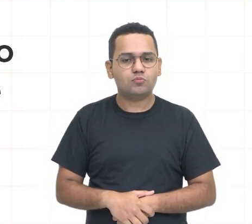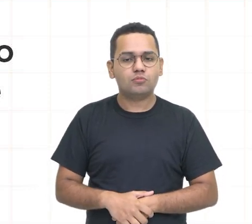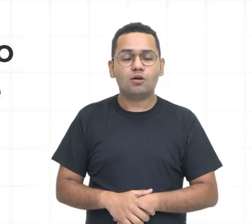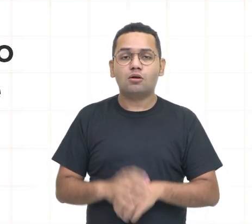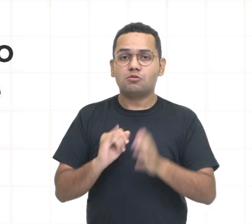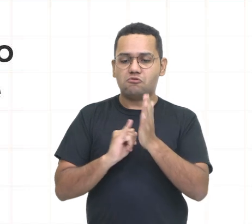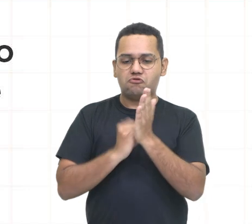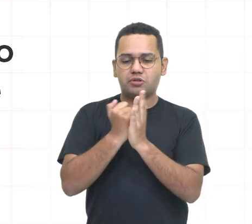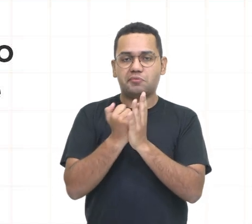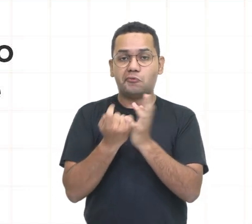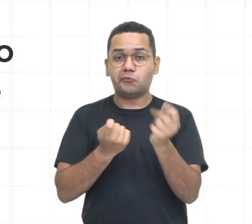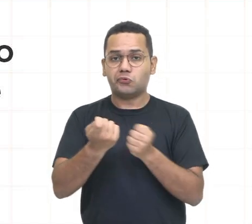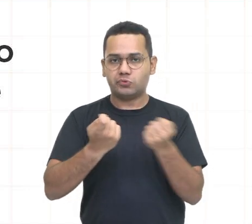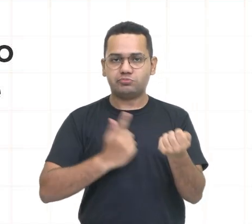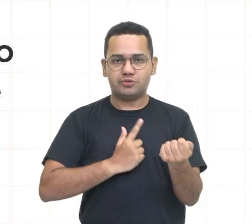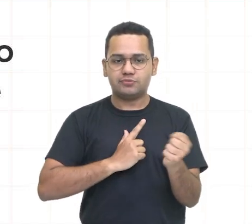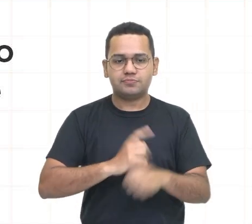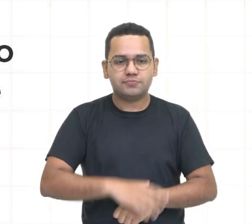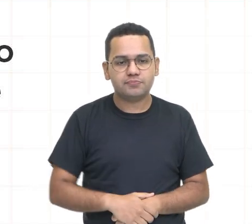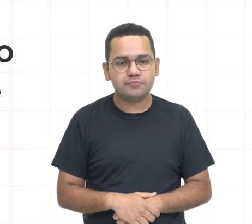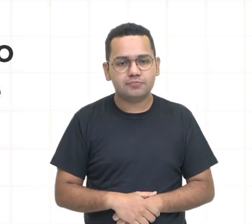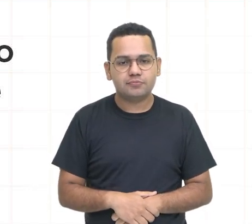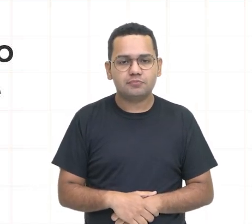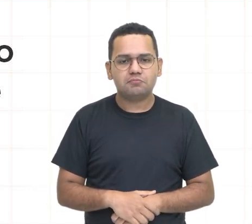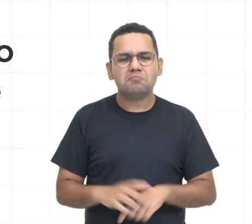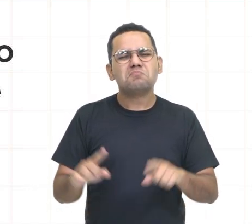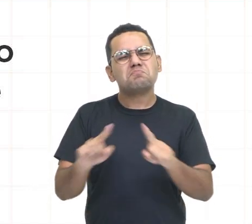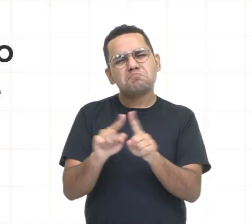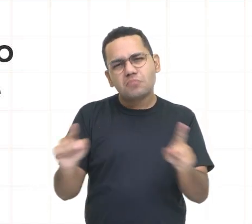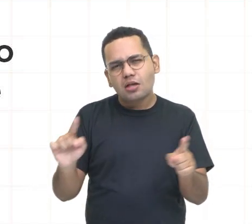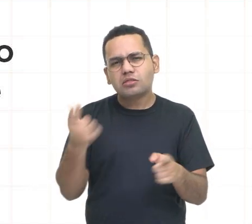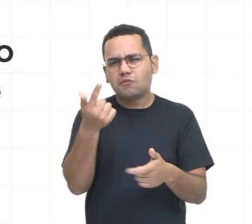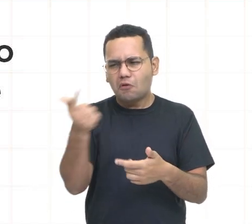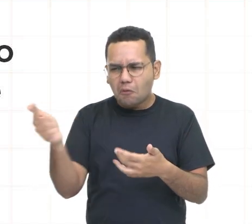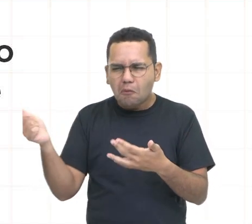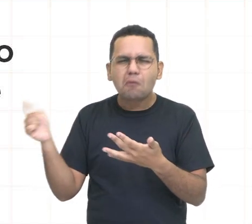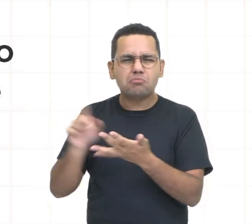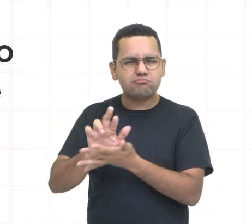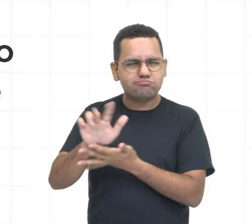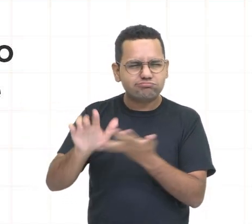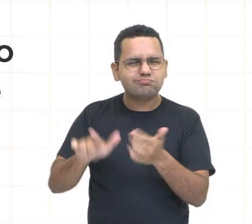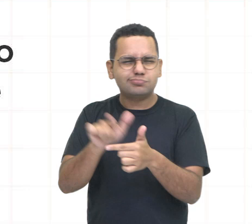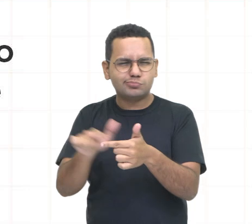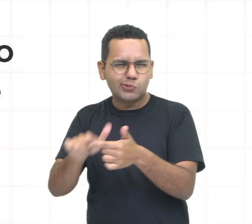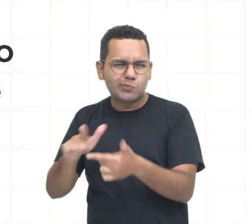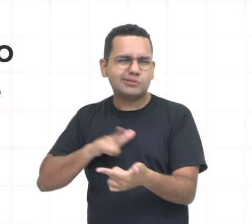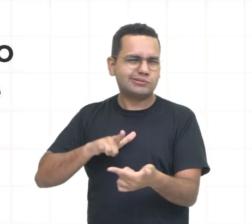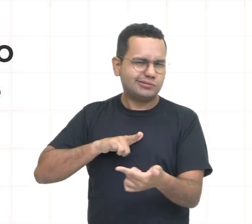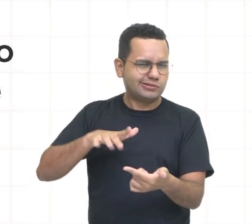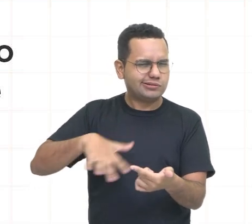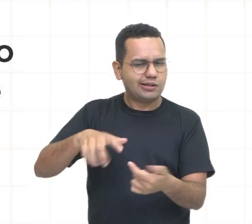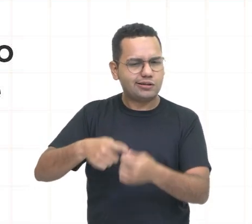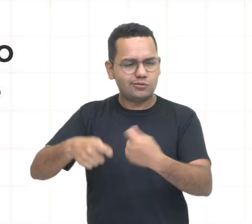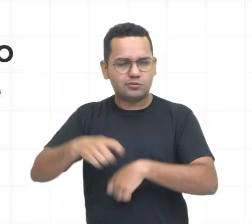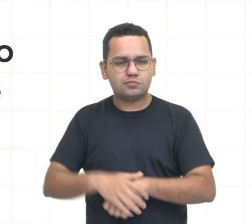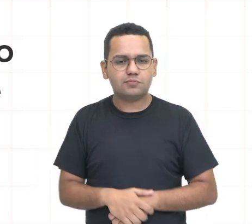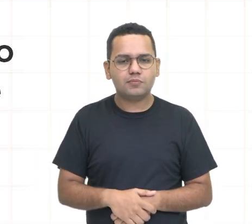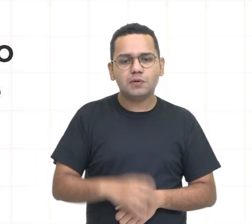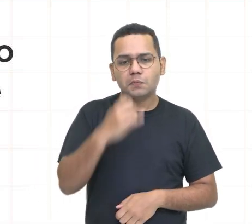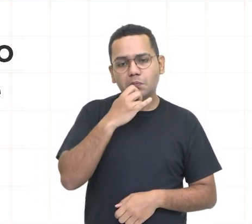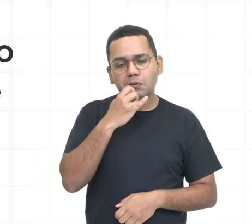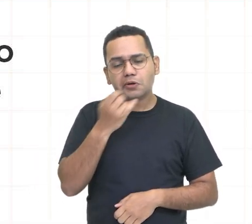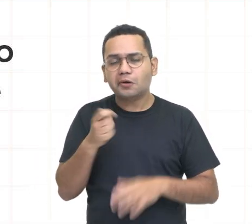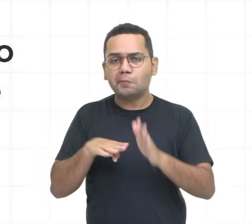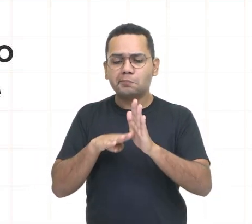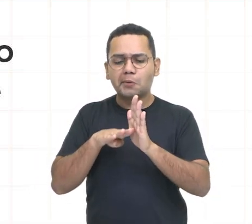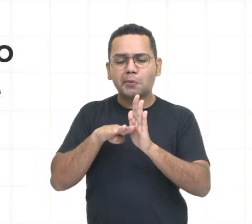né? Contudo, haviam ainda diversos desafios econômicos a serem vencidos, né? Como o baixo crescimento